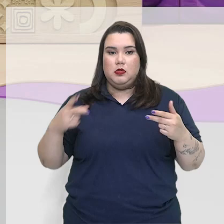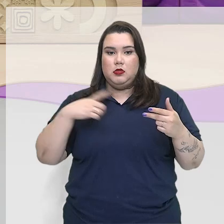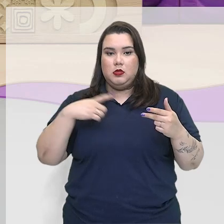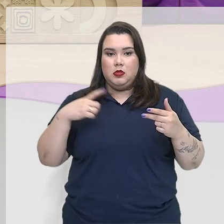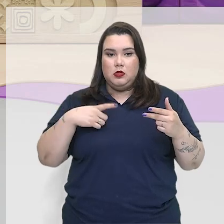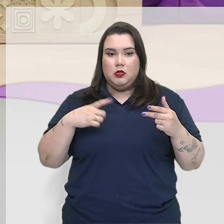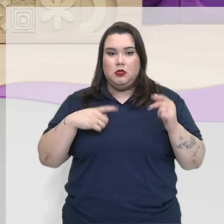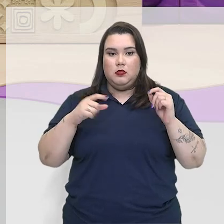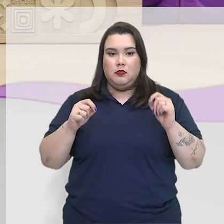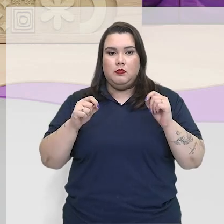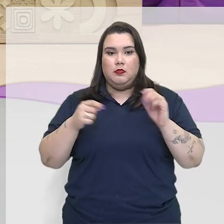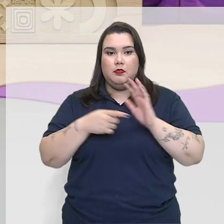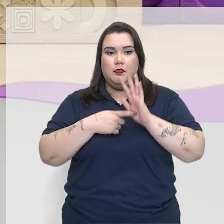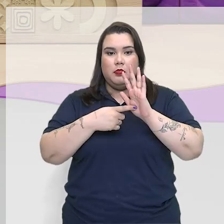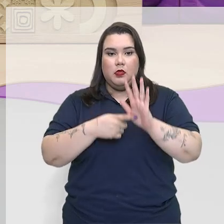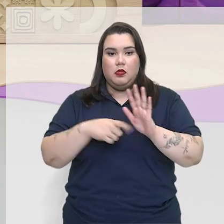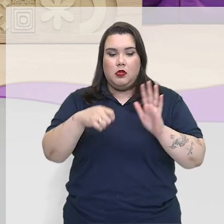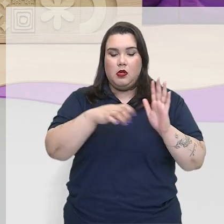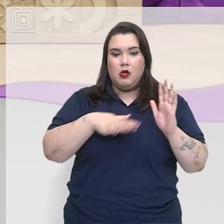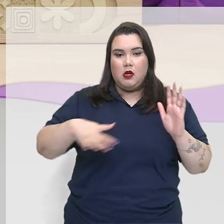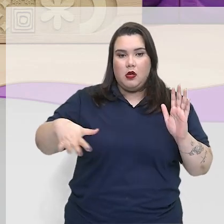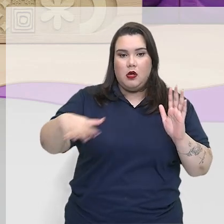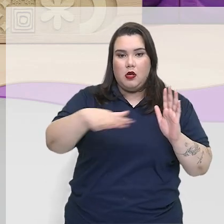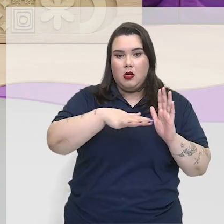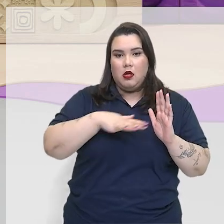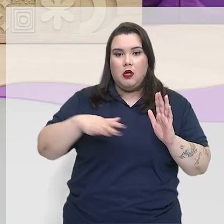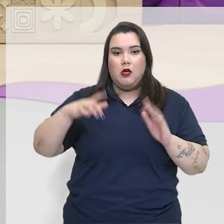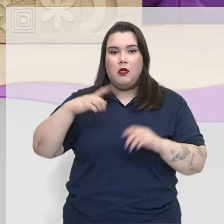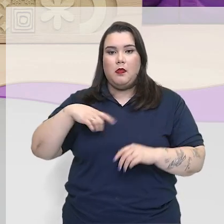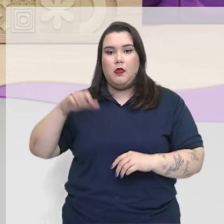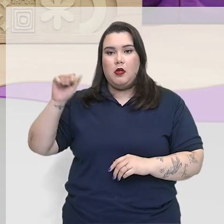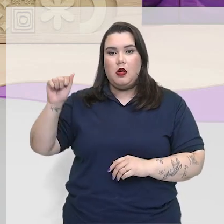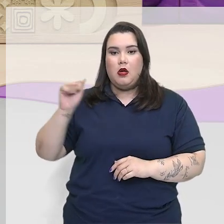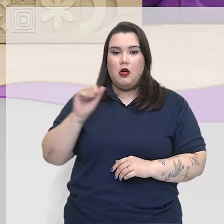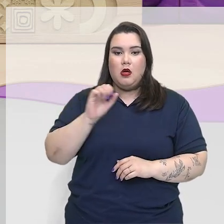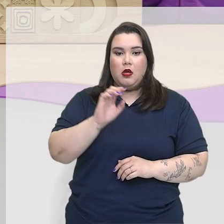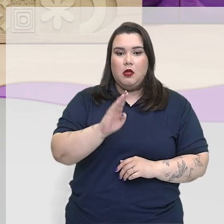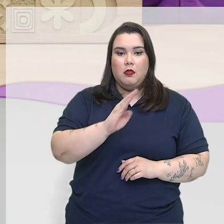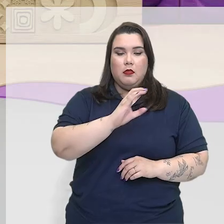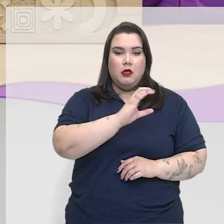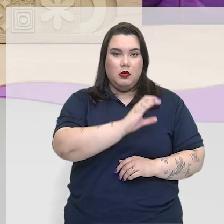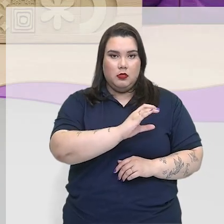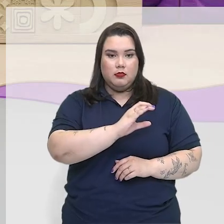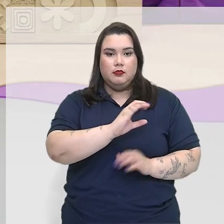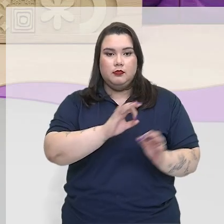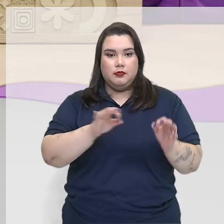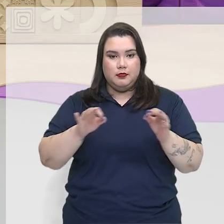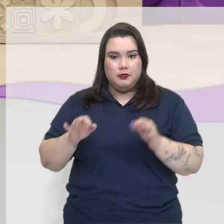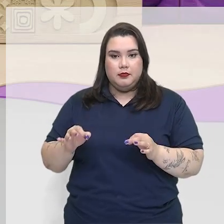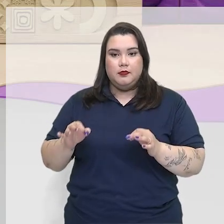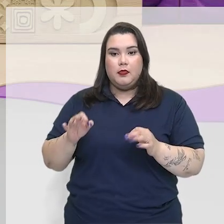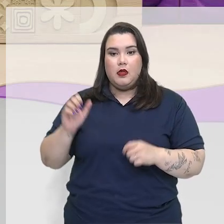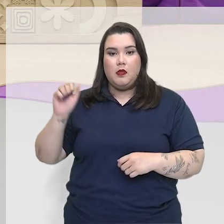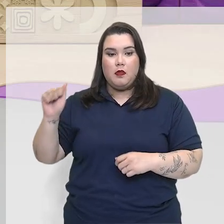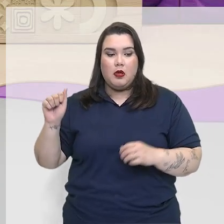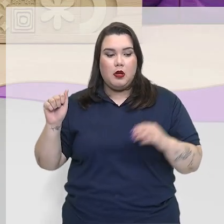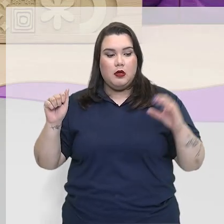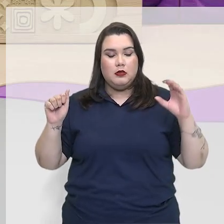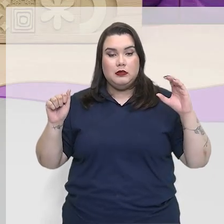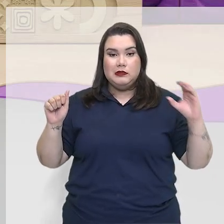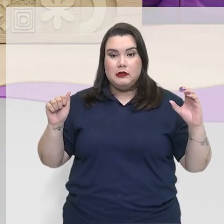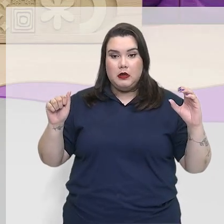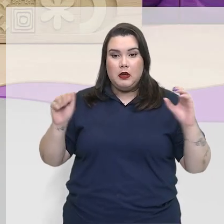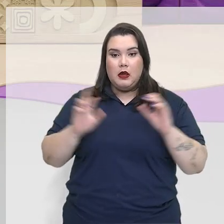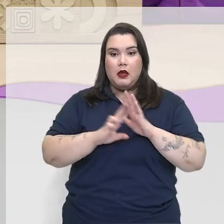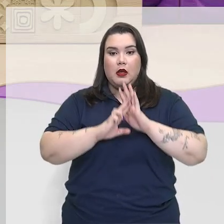do nosso lado nesse campo, olha, então nós temos o ponto A, o ponto B e o ponto C. Então, nós temos o ponto A e o ponto C representando